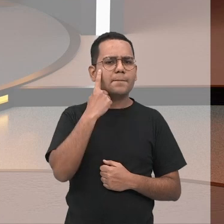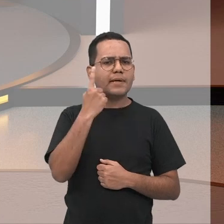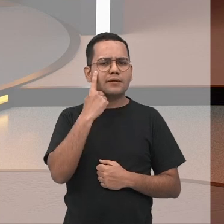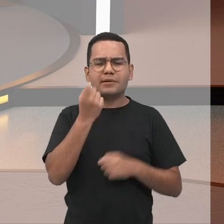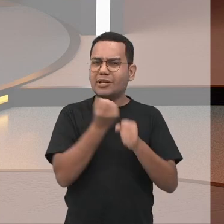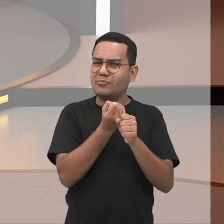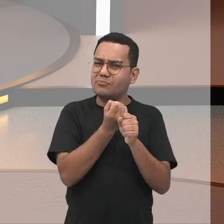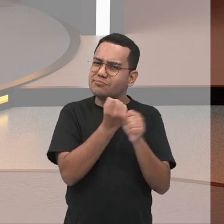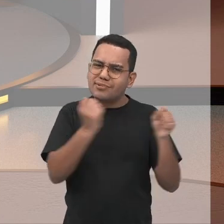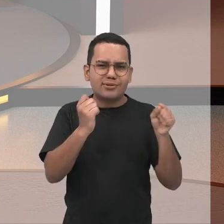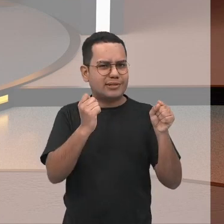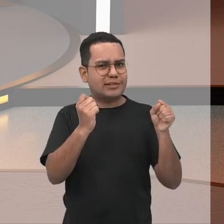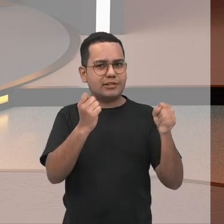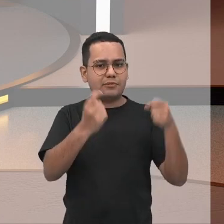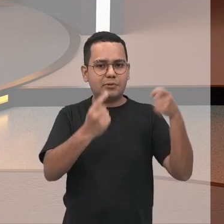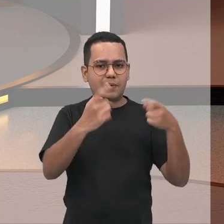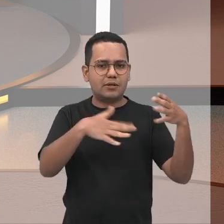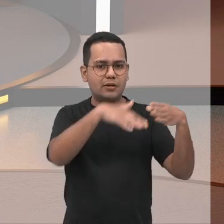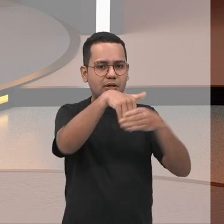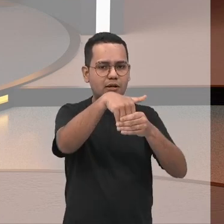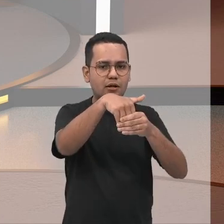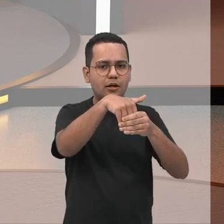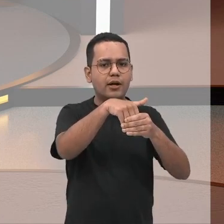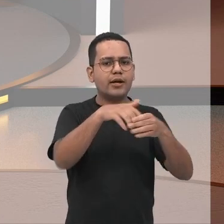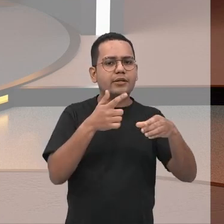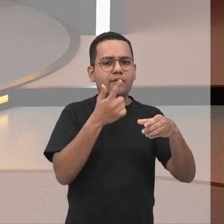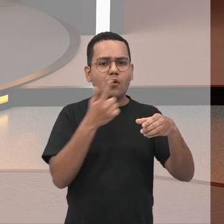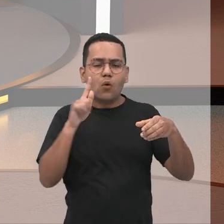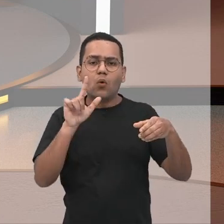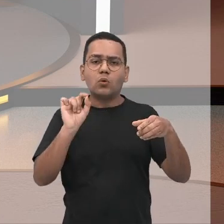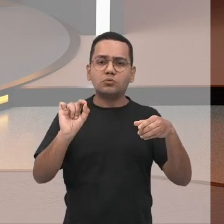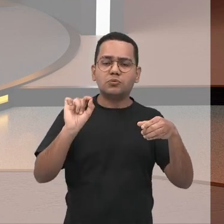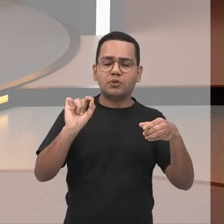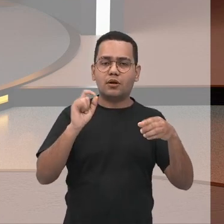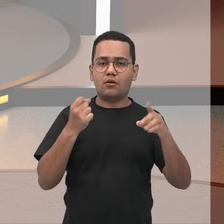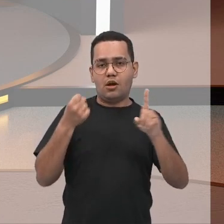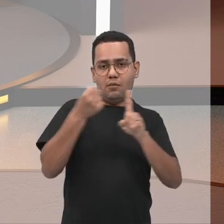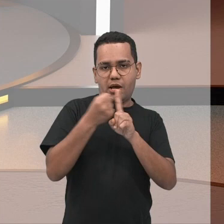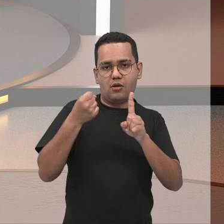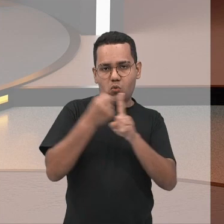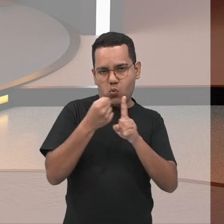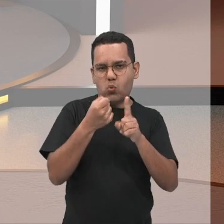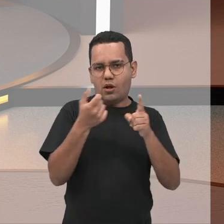via eleições políticas, partiram para a luta armada. Então, Feijó,